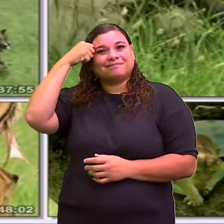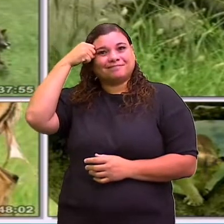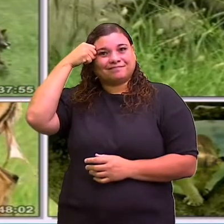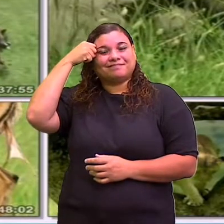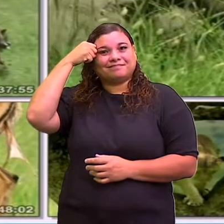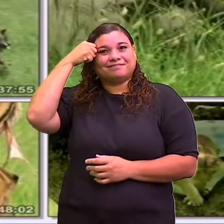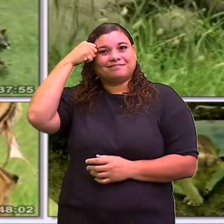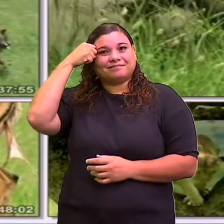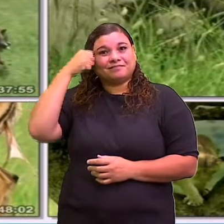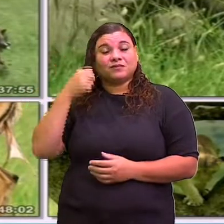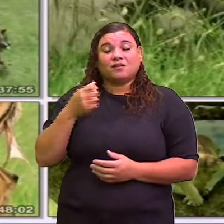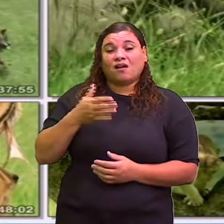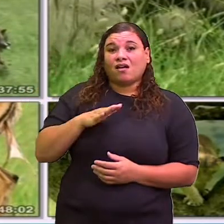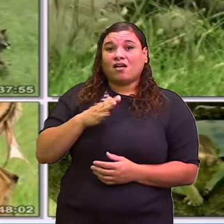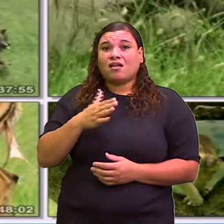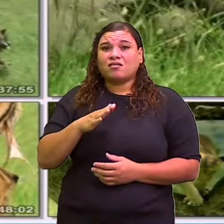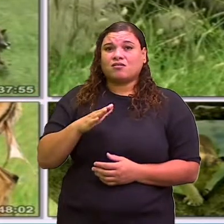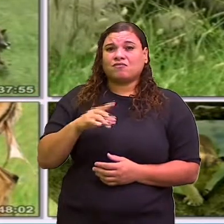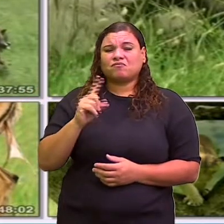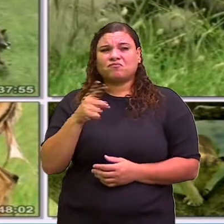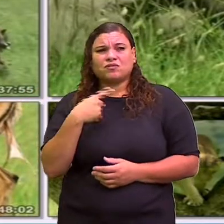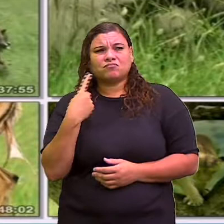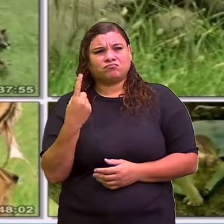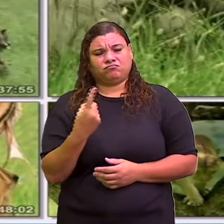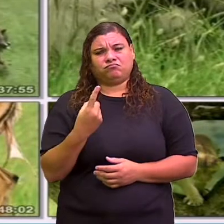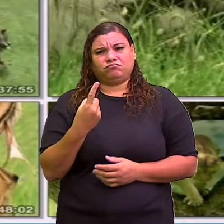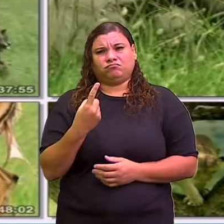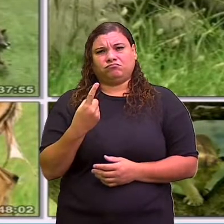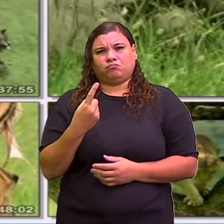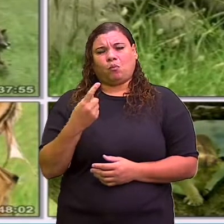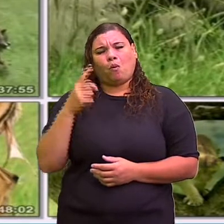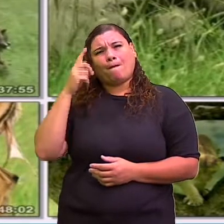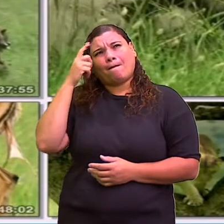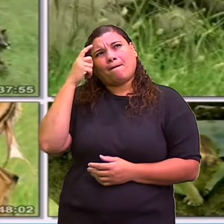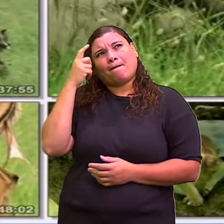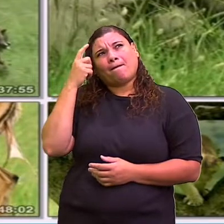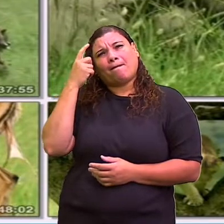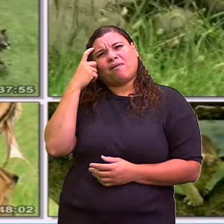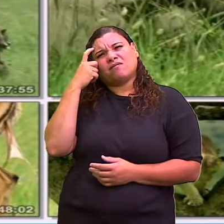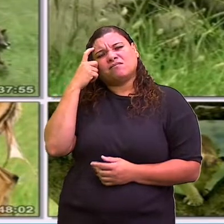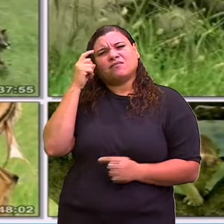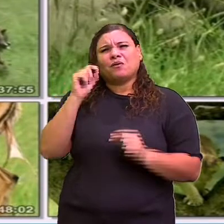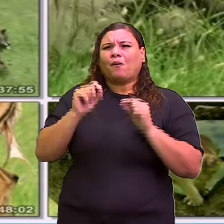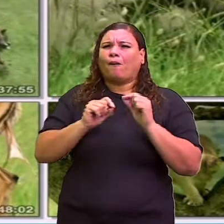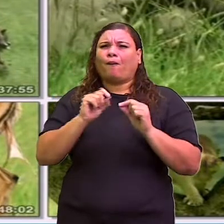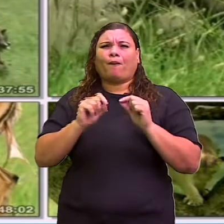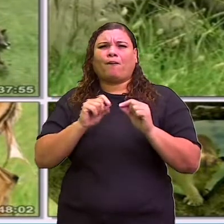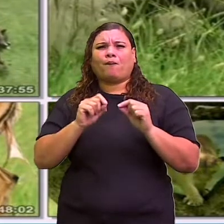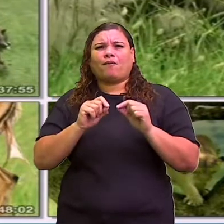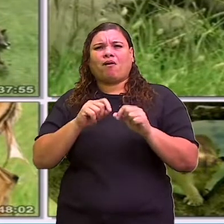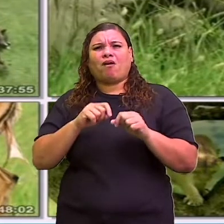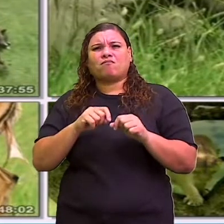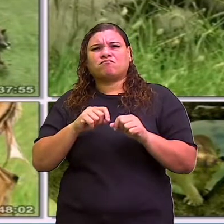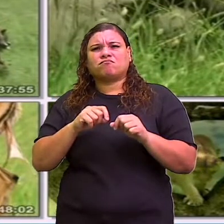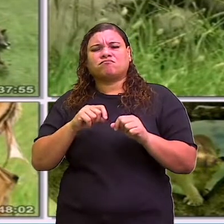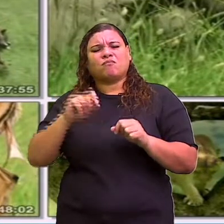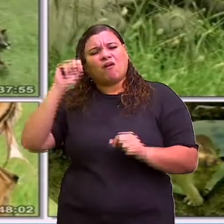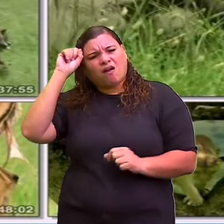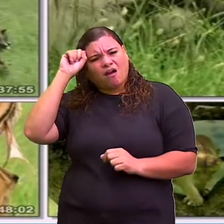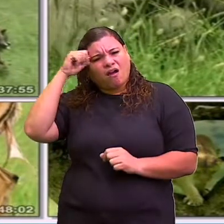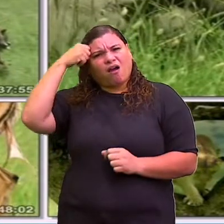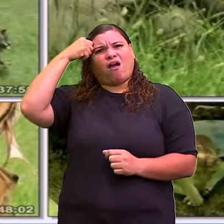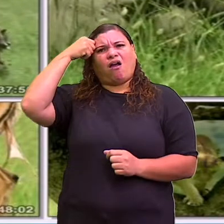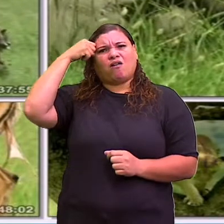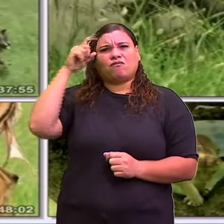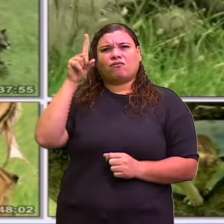das vezes nós temos uma visão de que a África é o lugar dos